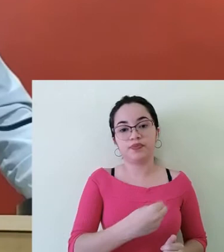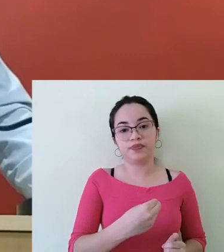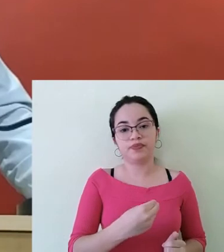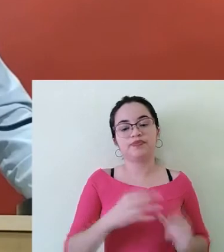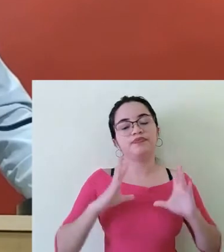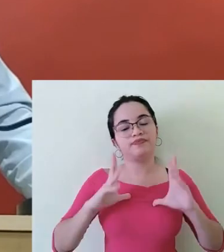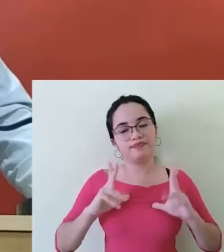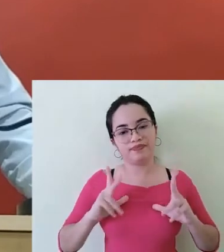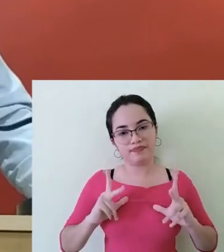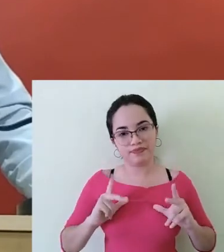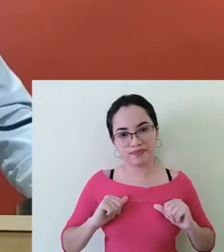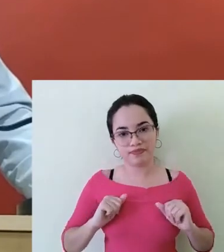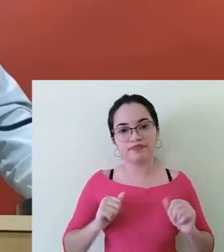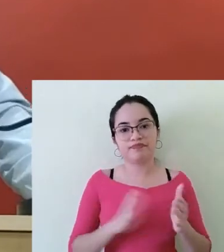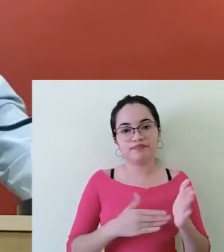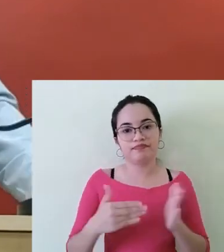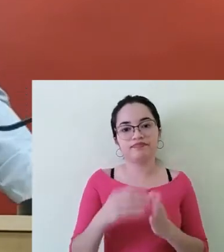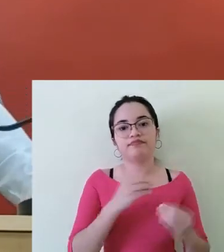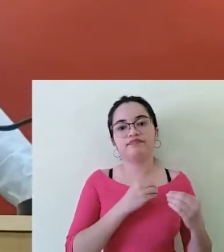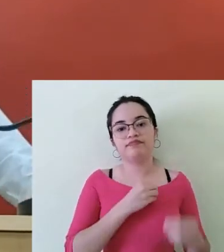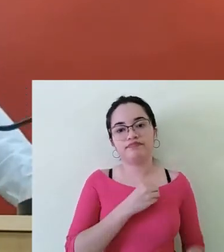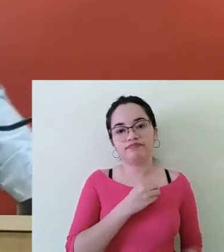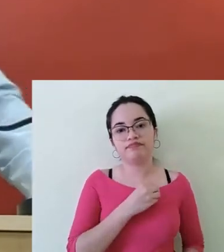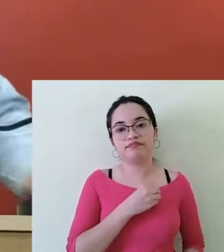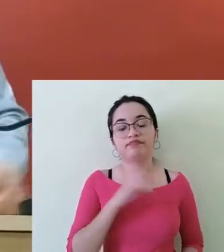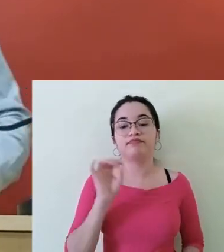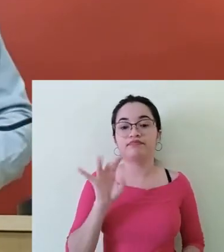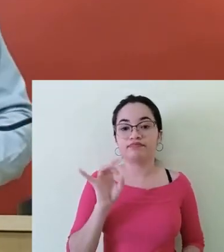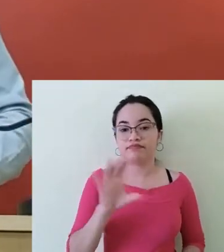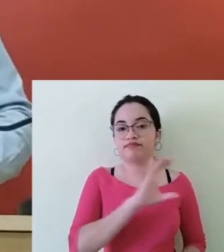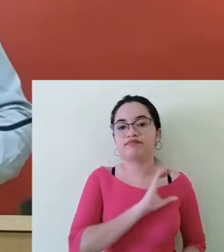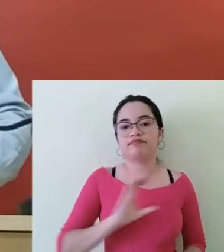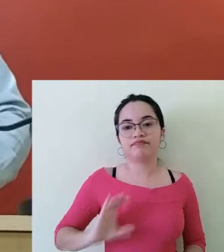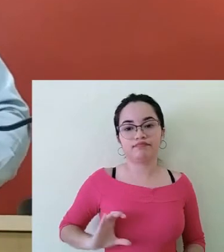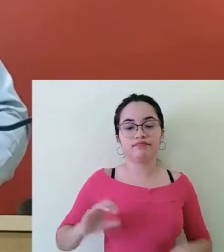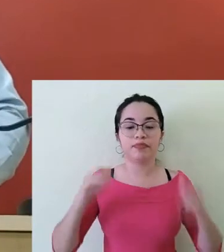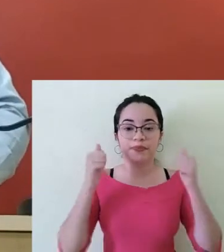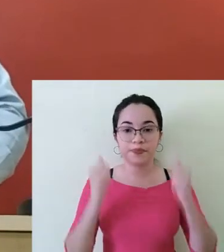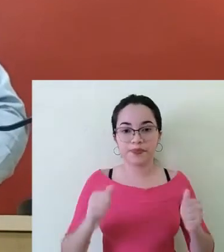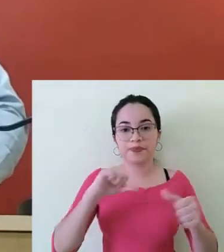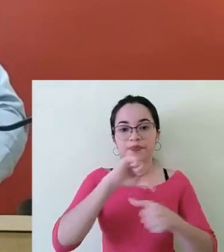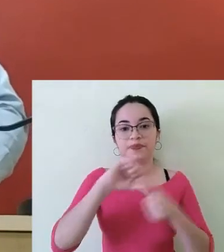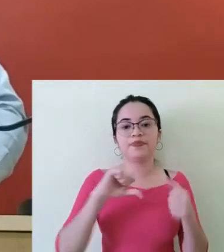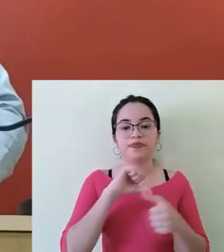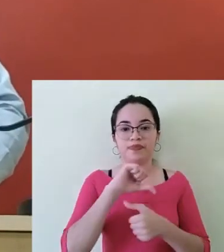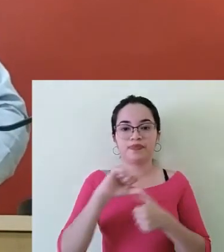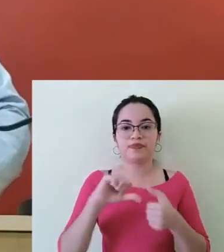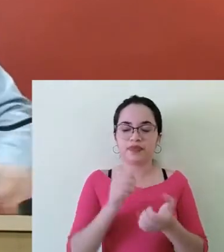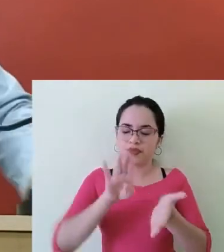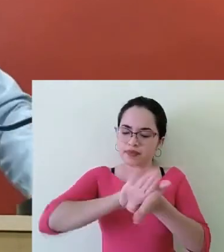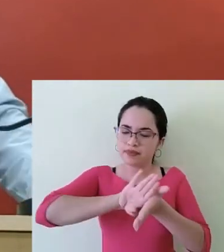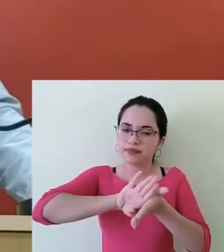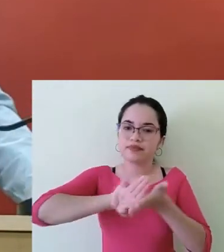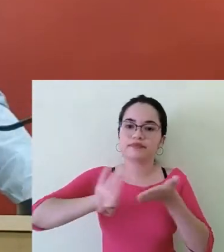Filho, nos purifica de todo o pecado. Só Cristo pode transformar